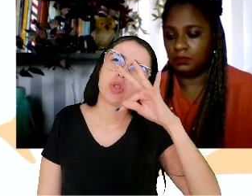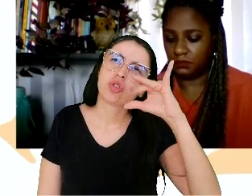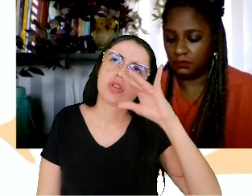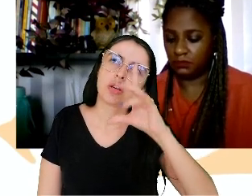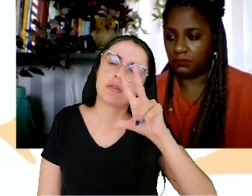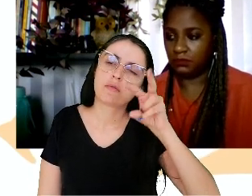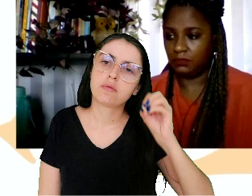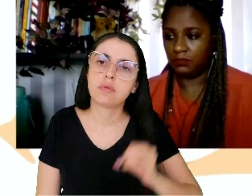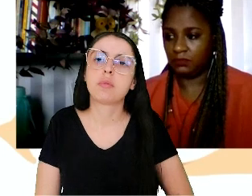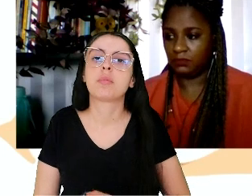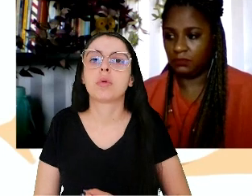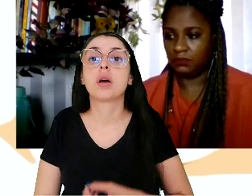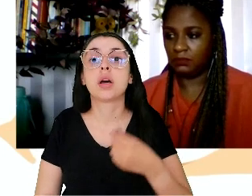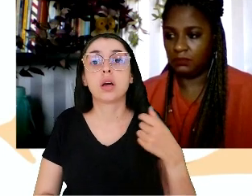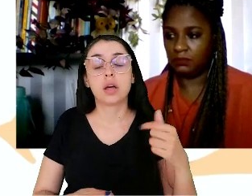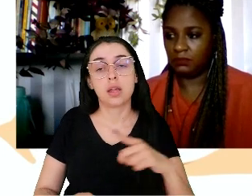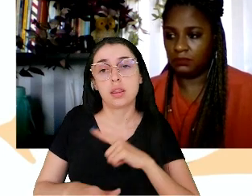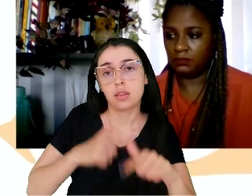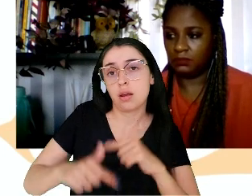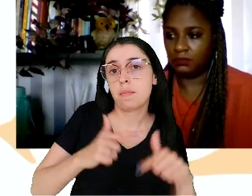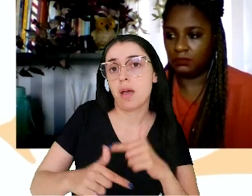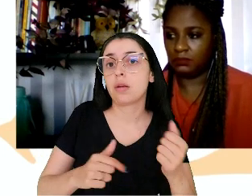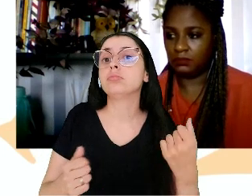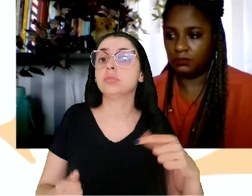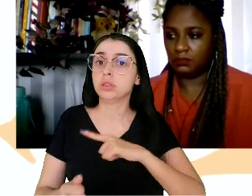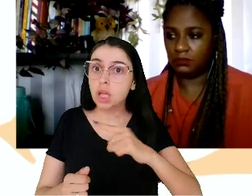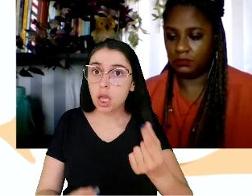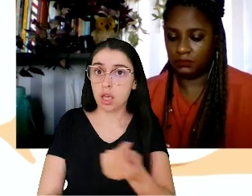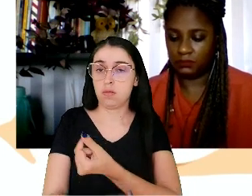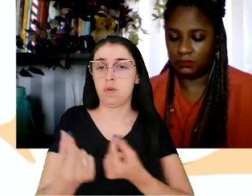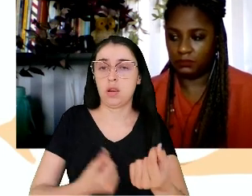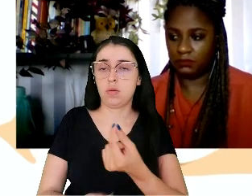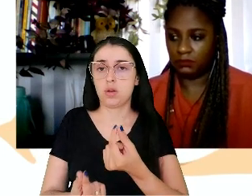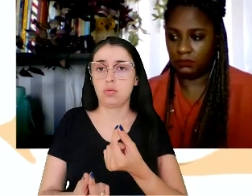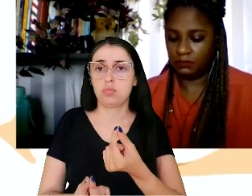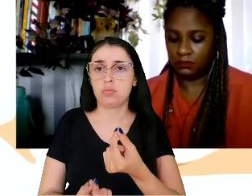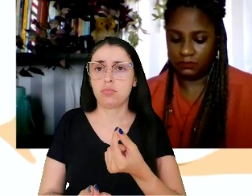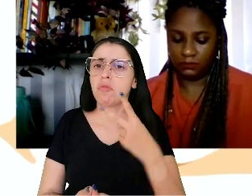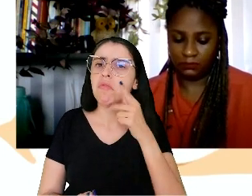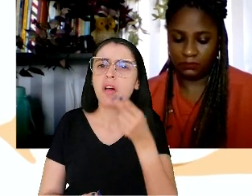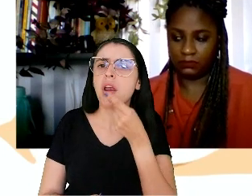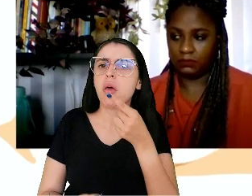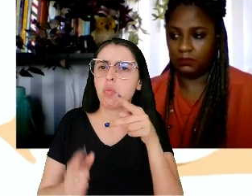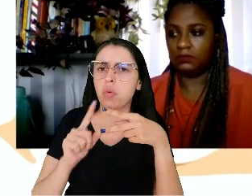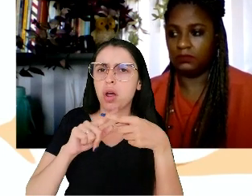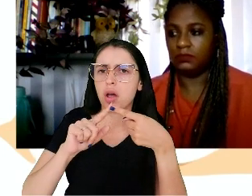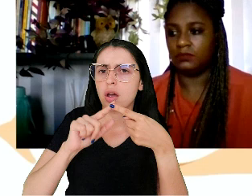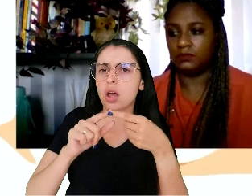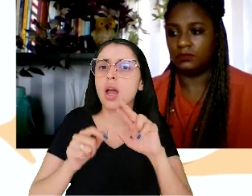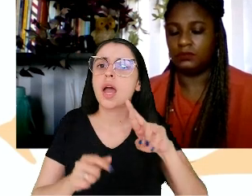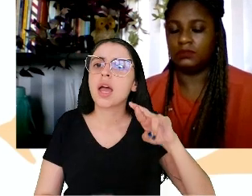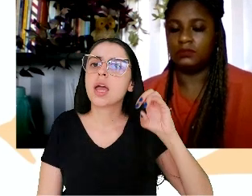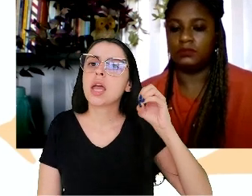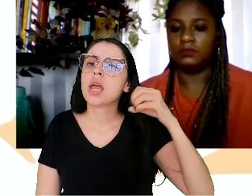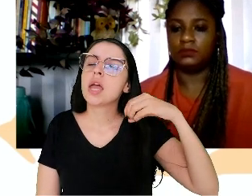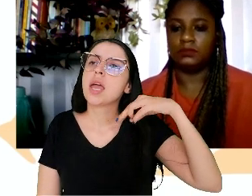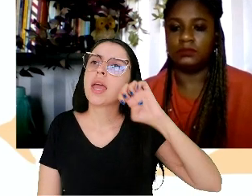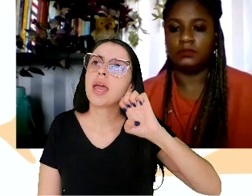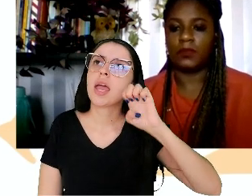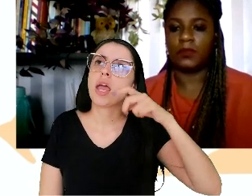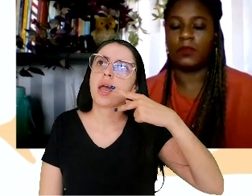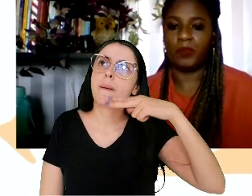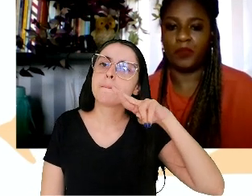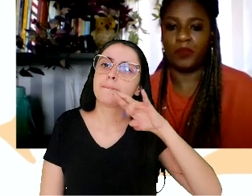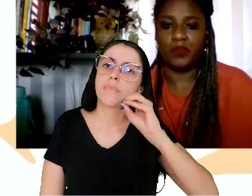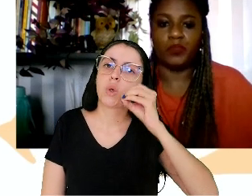produtivo, aquele trabalho que tem uma remuneração. E o que dizer então daquele trabalho que é o reprodutivo, o